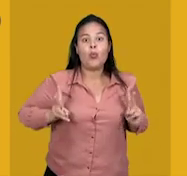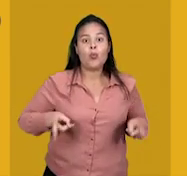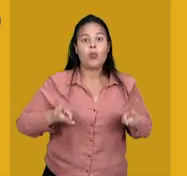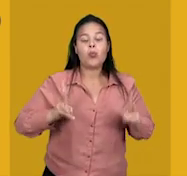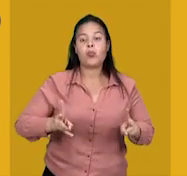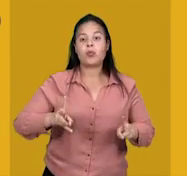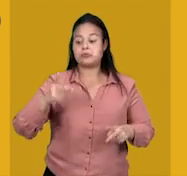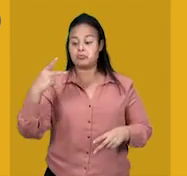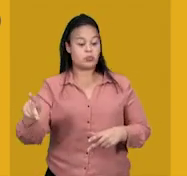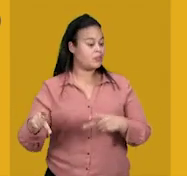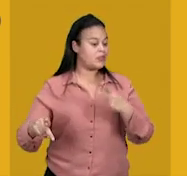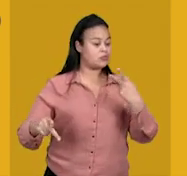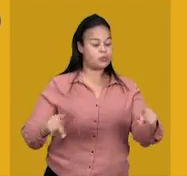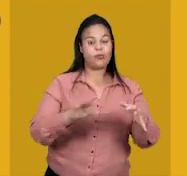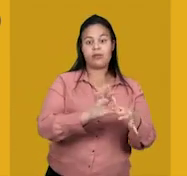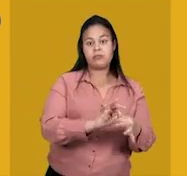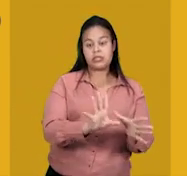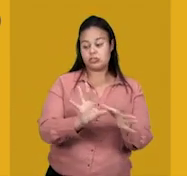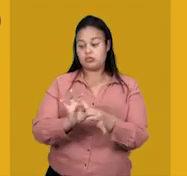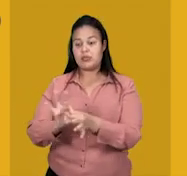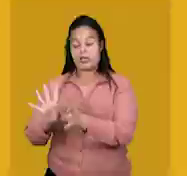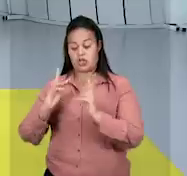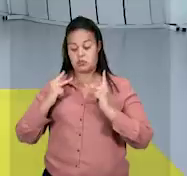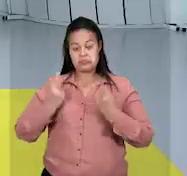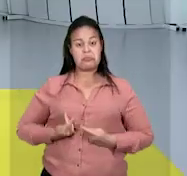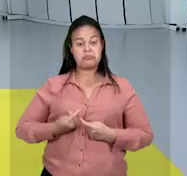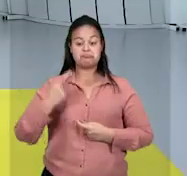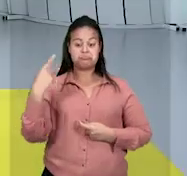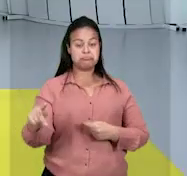um. Então, meus caros,